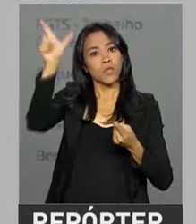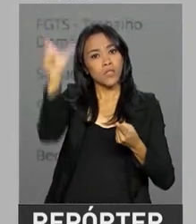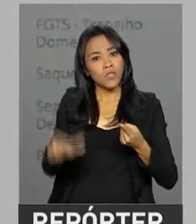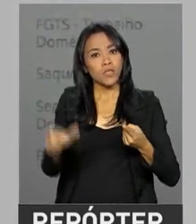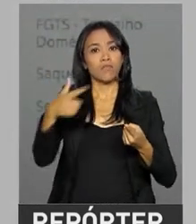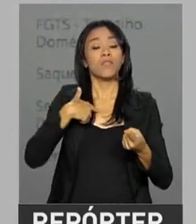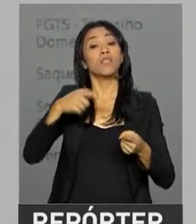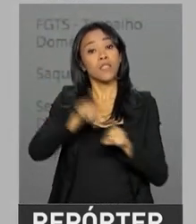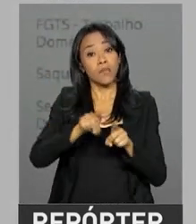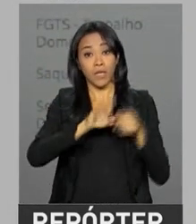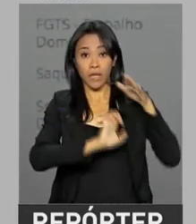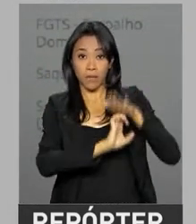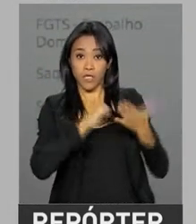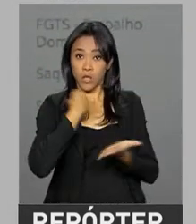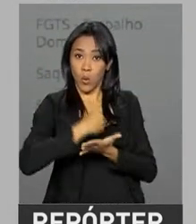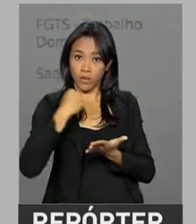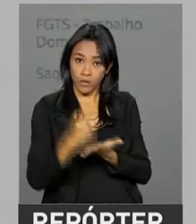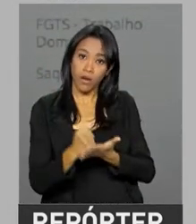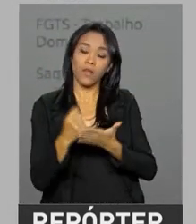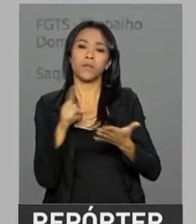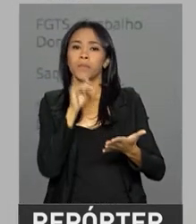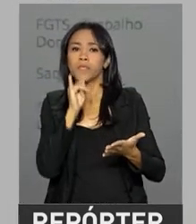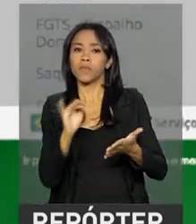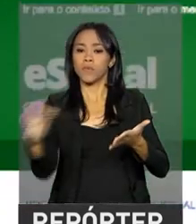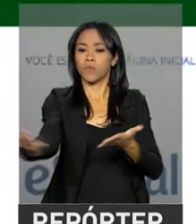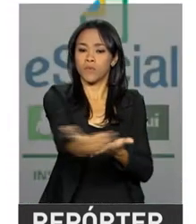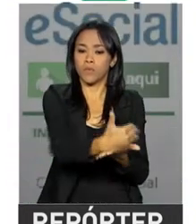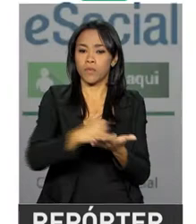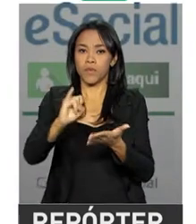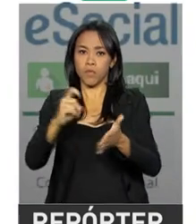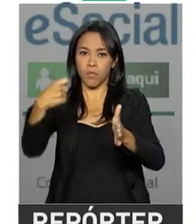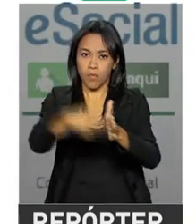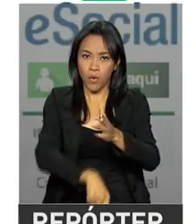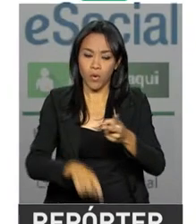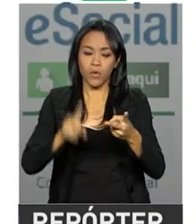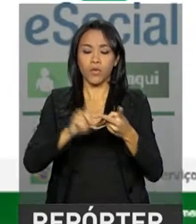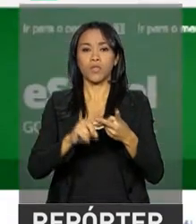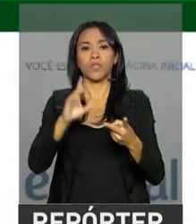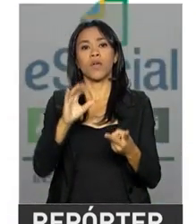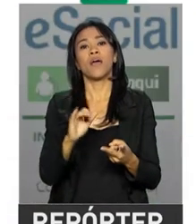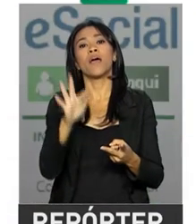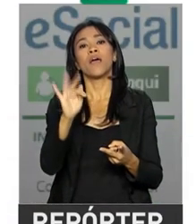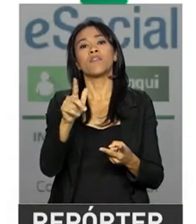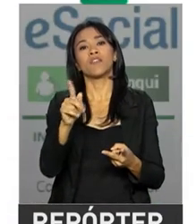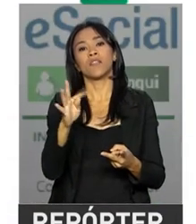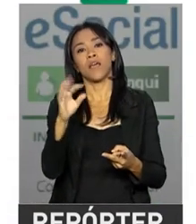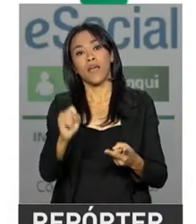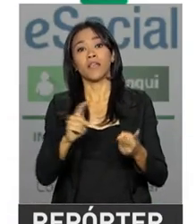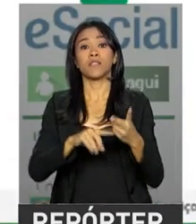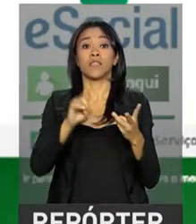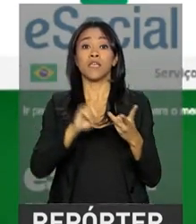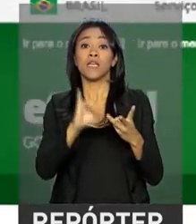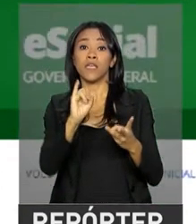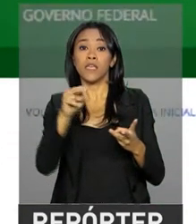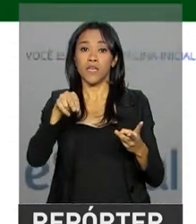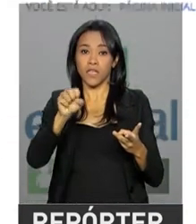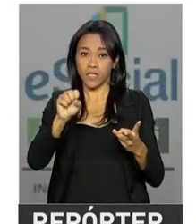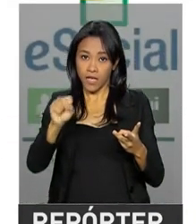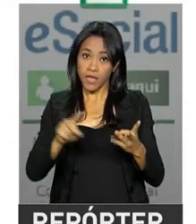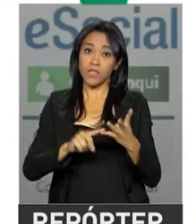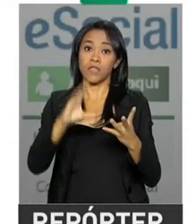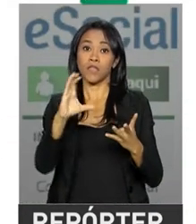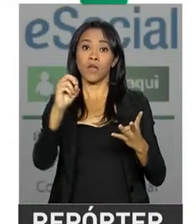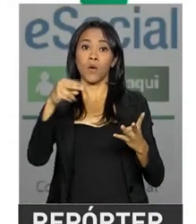com o governo como recolhimento de impostos contribuições fgts e inss este é o e